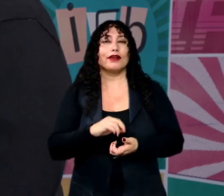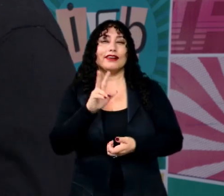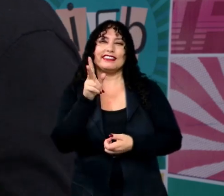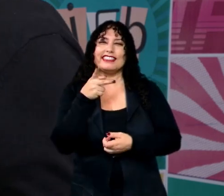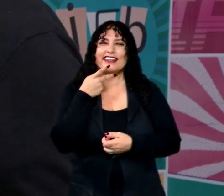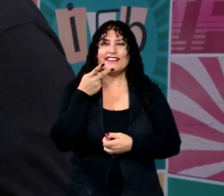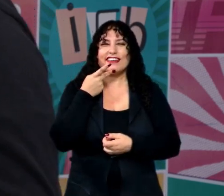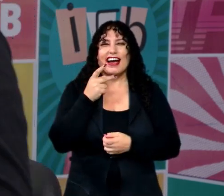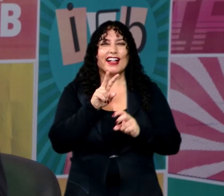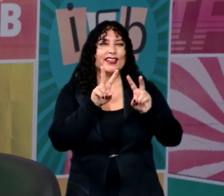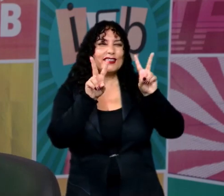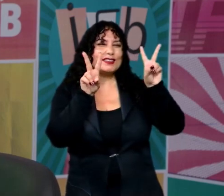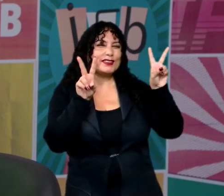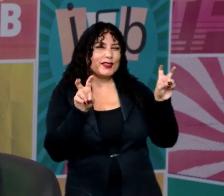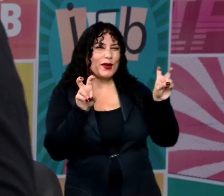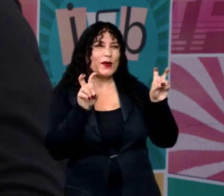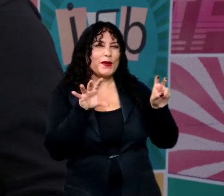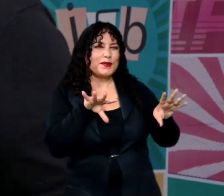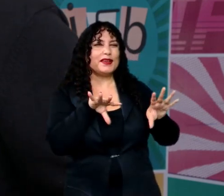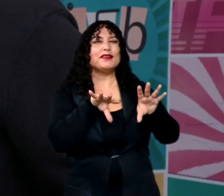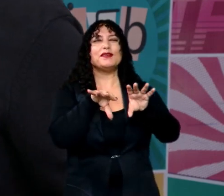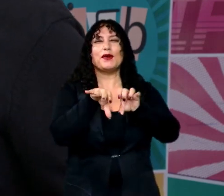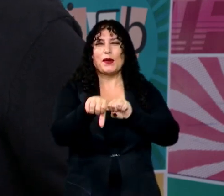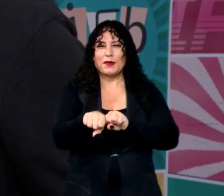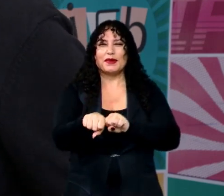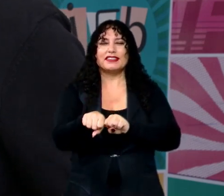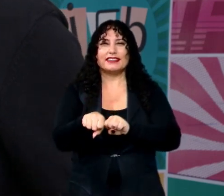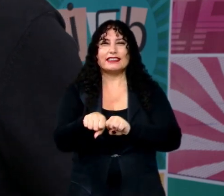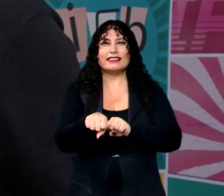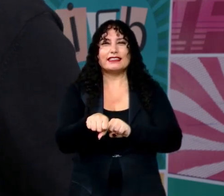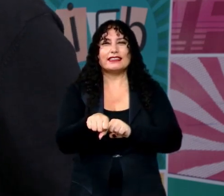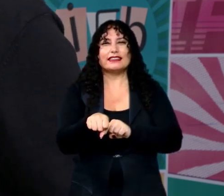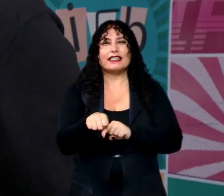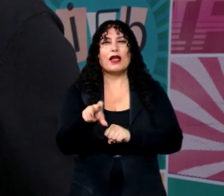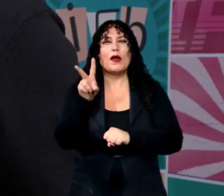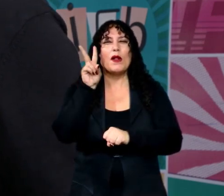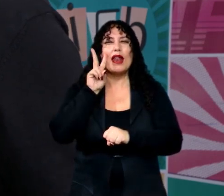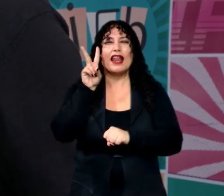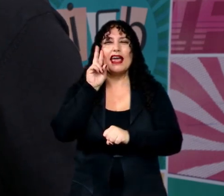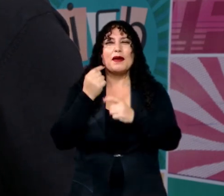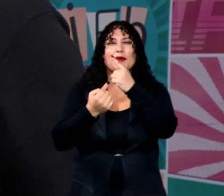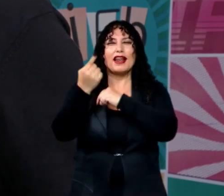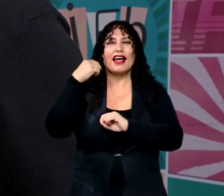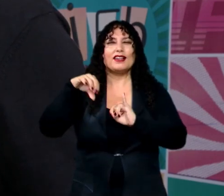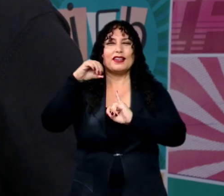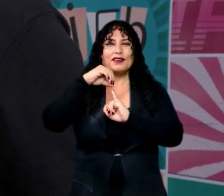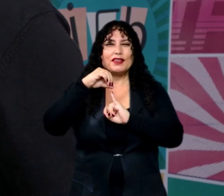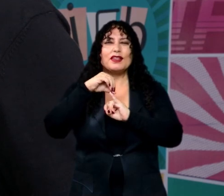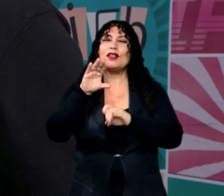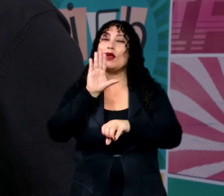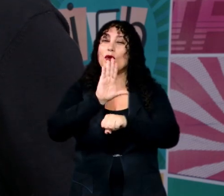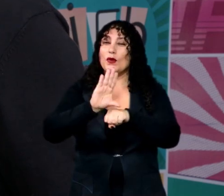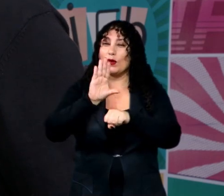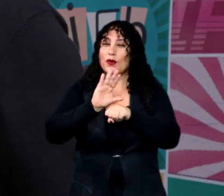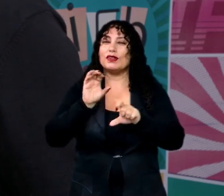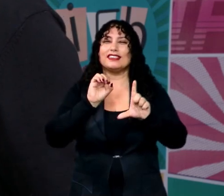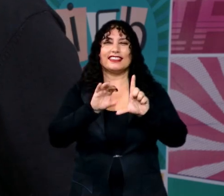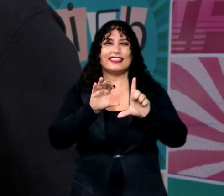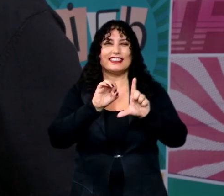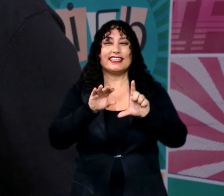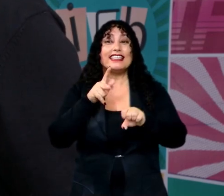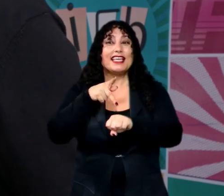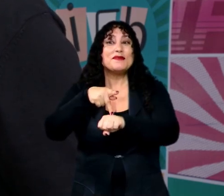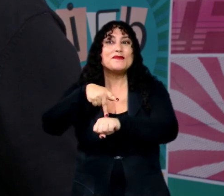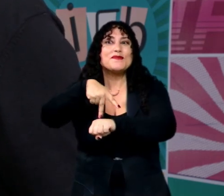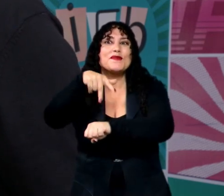fala sobre a formação, eu me remeto muito ao UFB, porque nós temos o curso de licenciatura em dança, nós temos